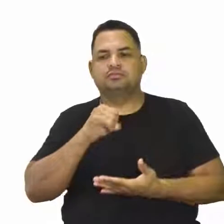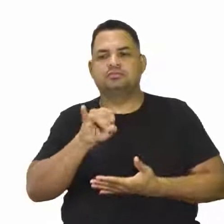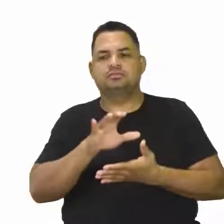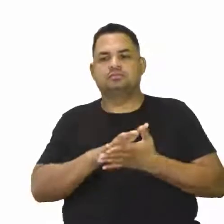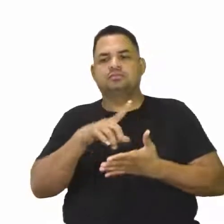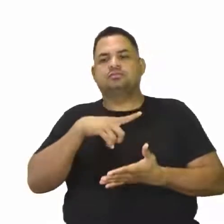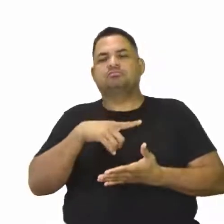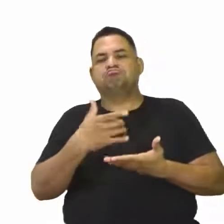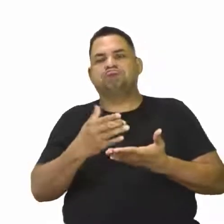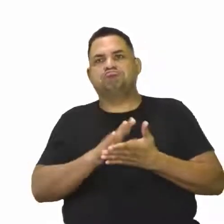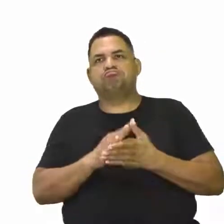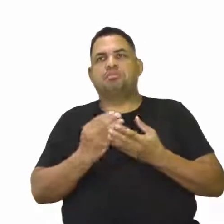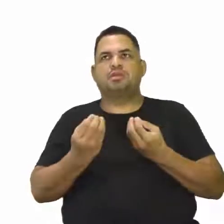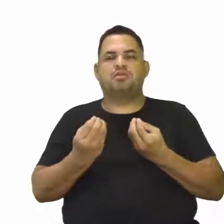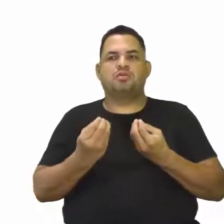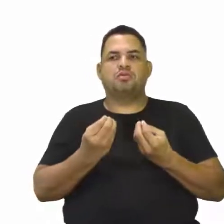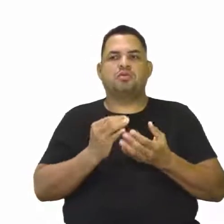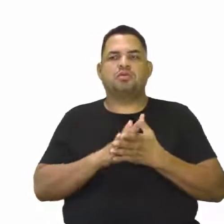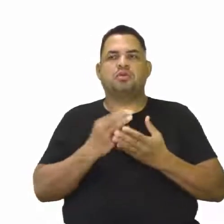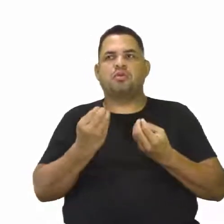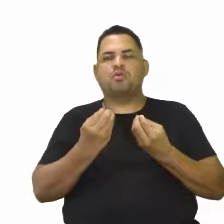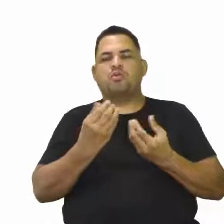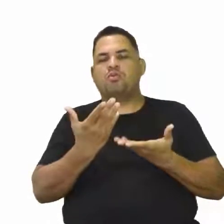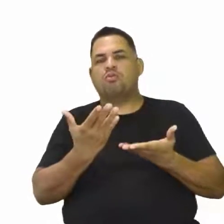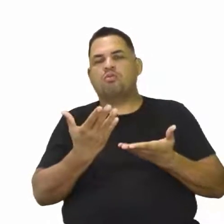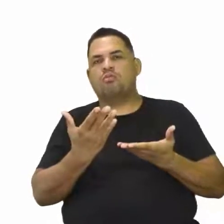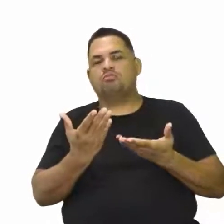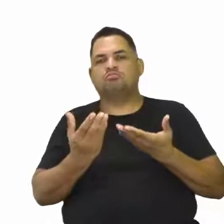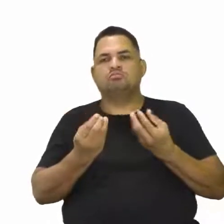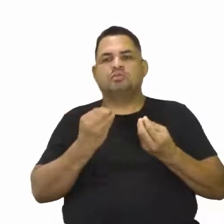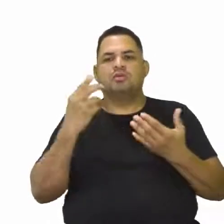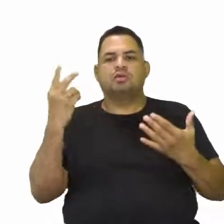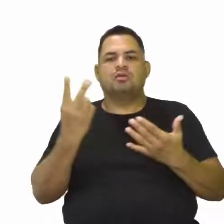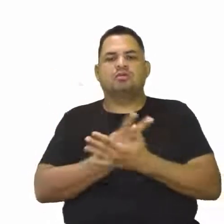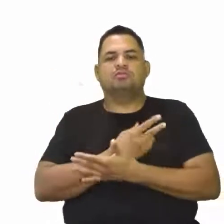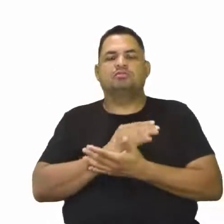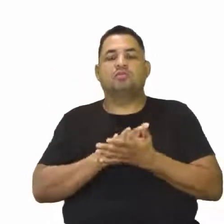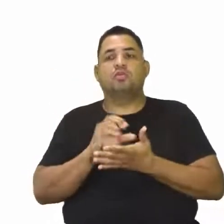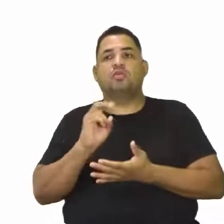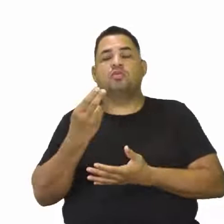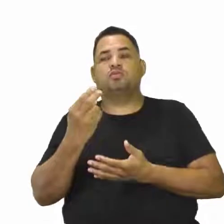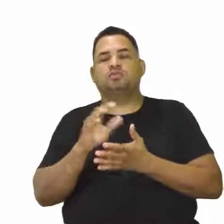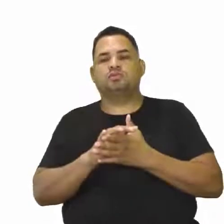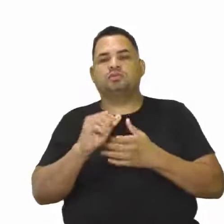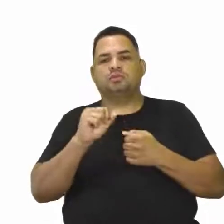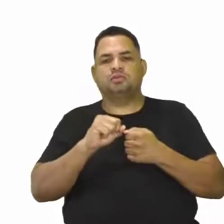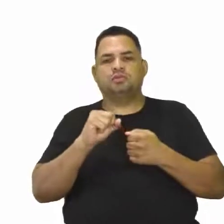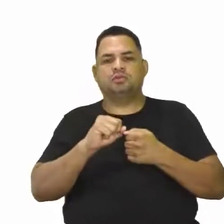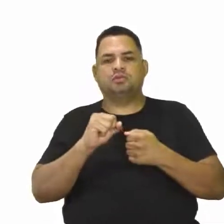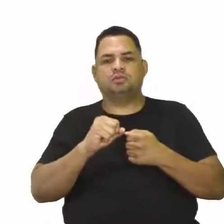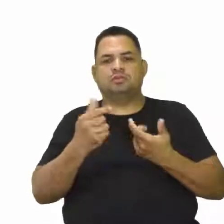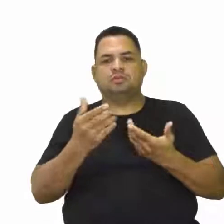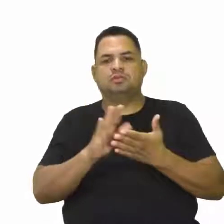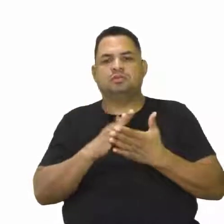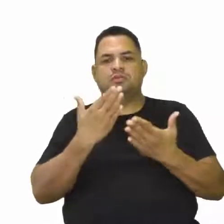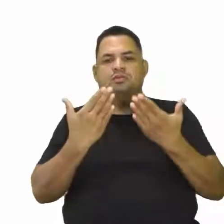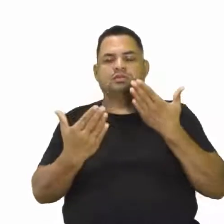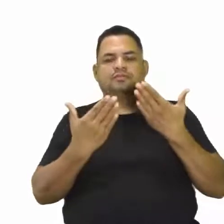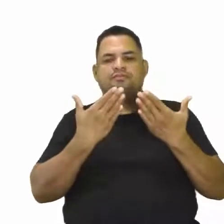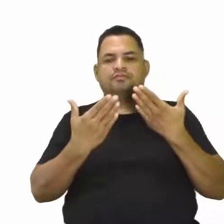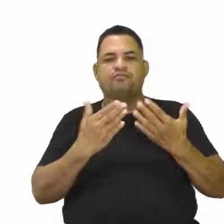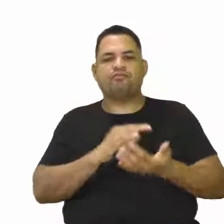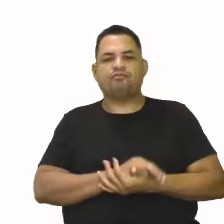uma condição, se você tem um modo, uma forma como acontece, ou se você está fazendo ali uma